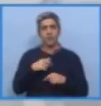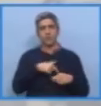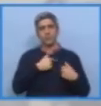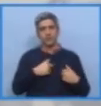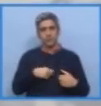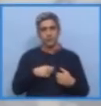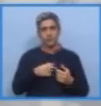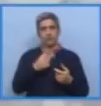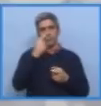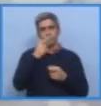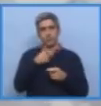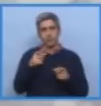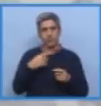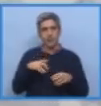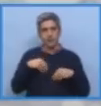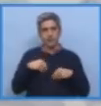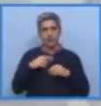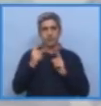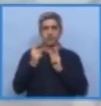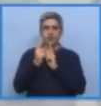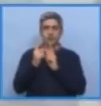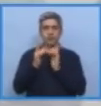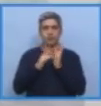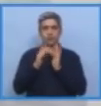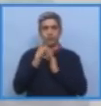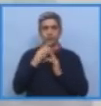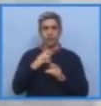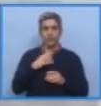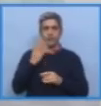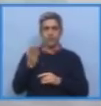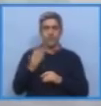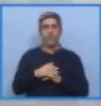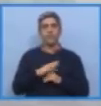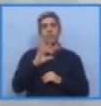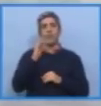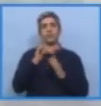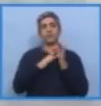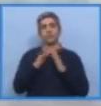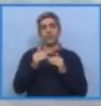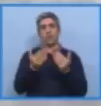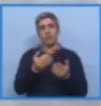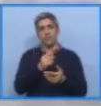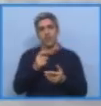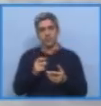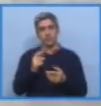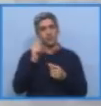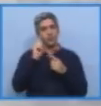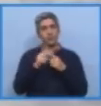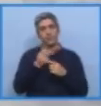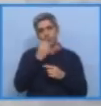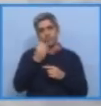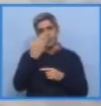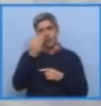coração daqueles que se deixam encontrar por Jesus. E por isso, quando Jesus dá a paz, é sempre o fruto